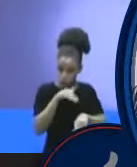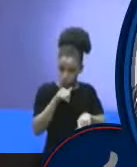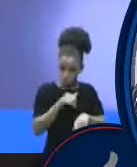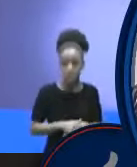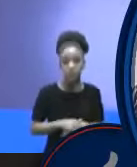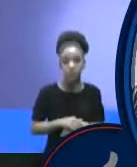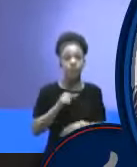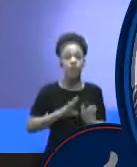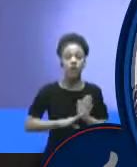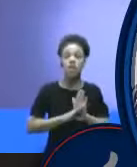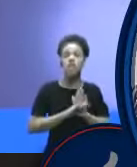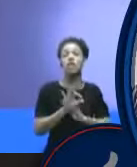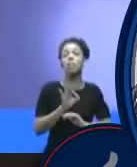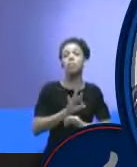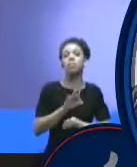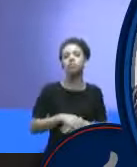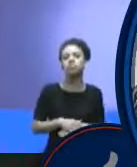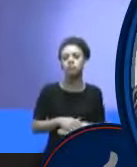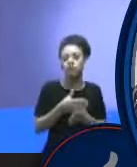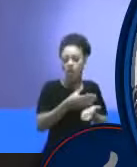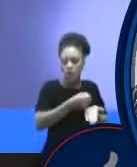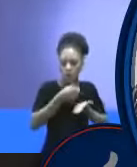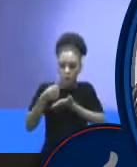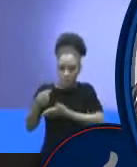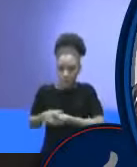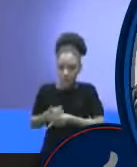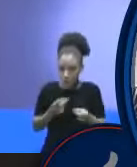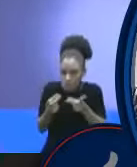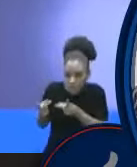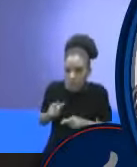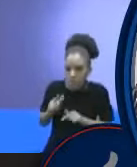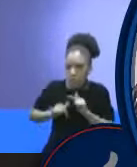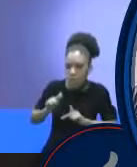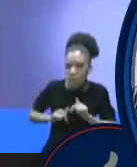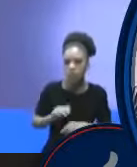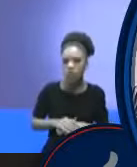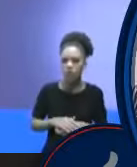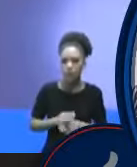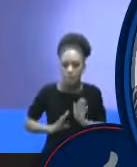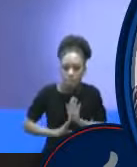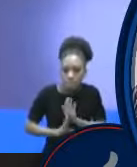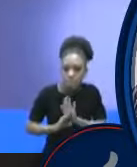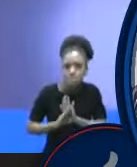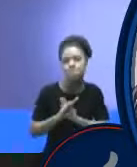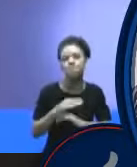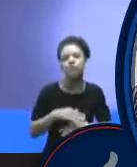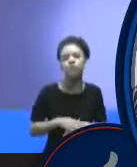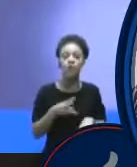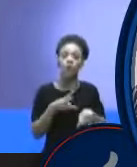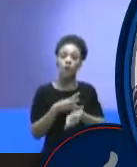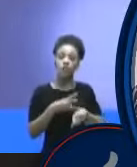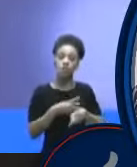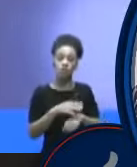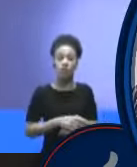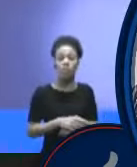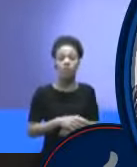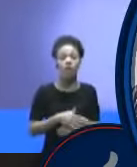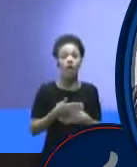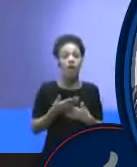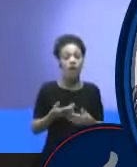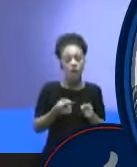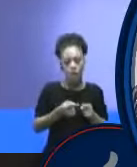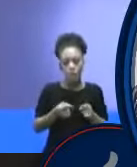indicador de recuperação de carrinho, por exemplo, crescer consistentemente. O Chama no Zap é um case de